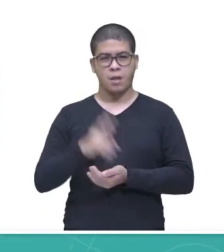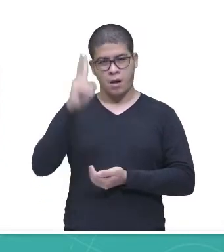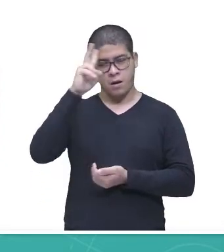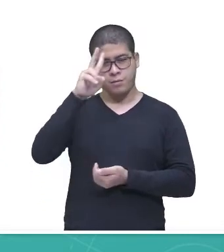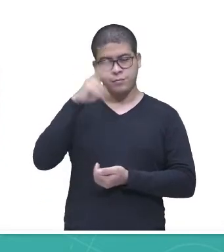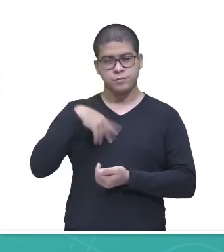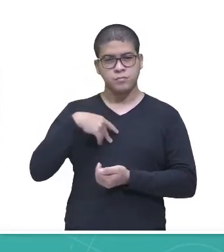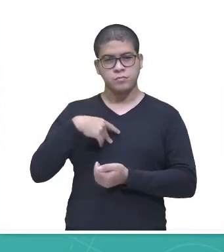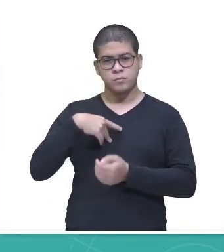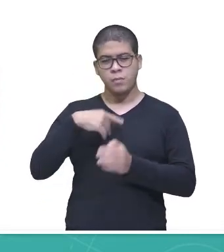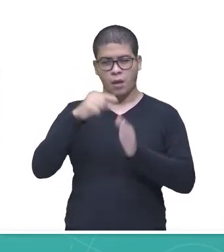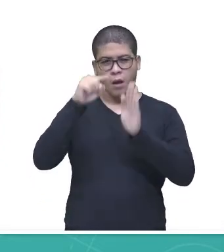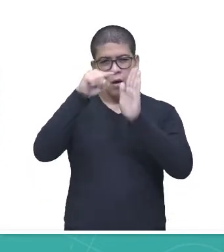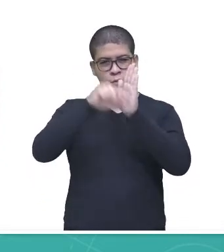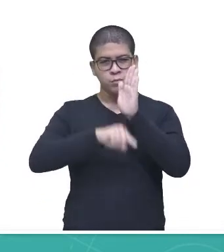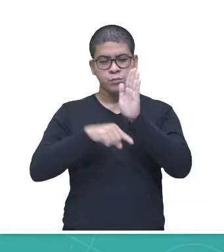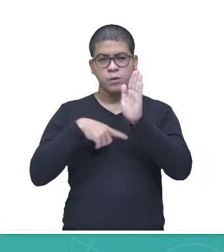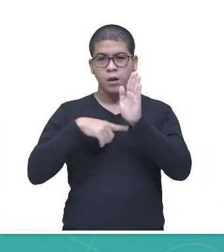somaria